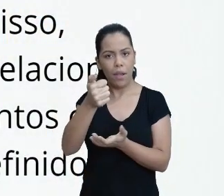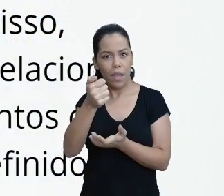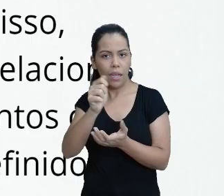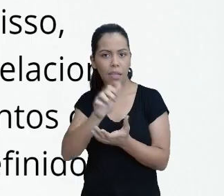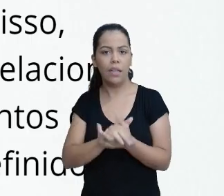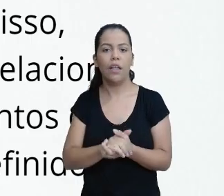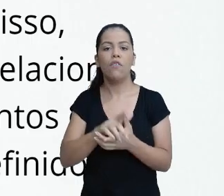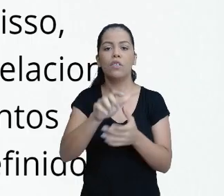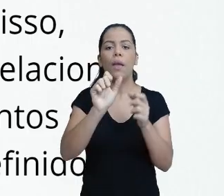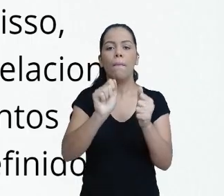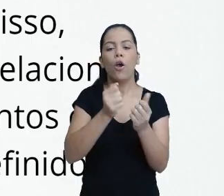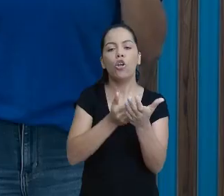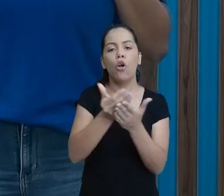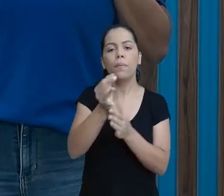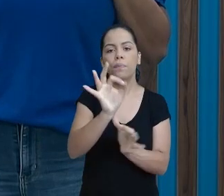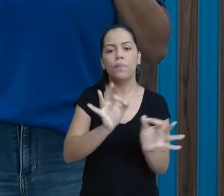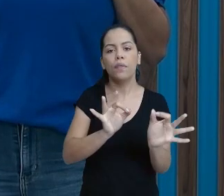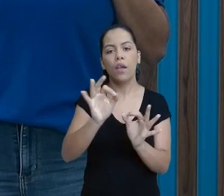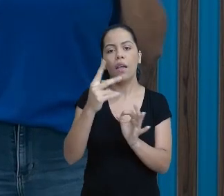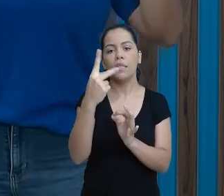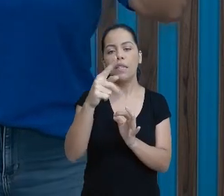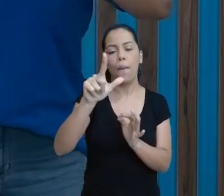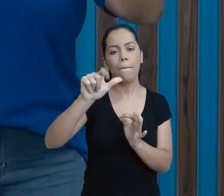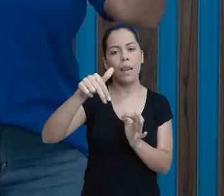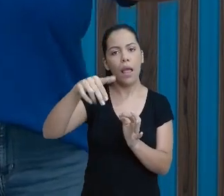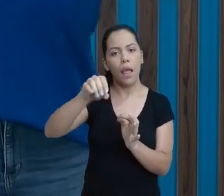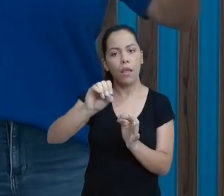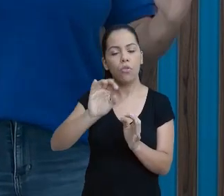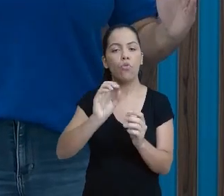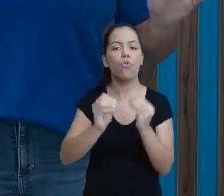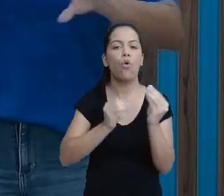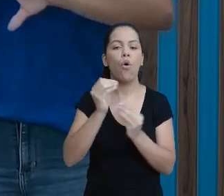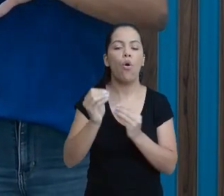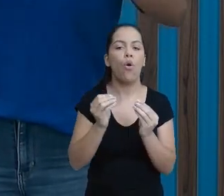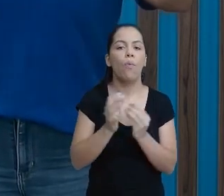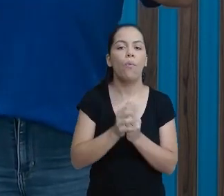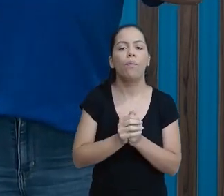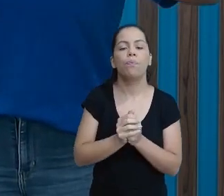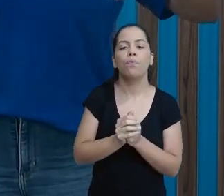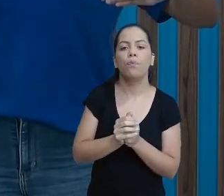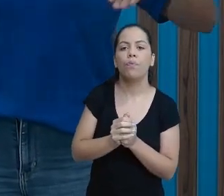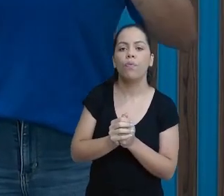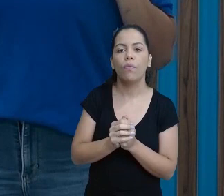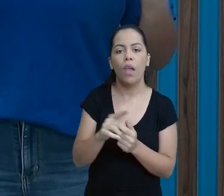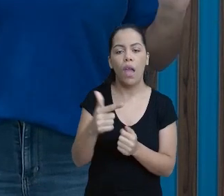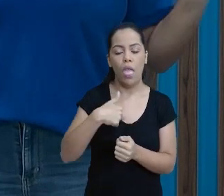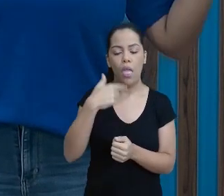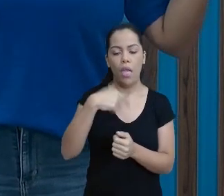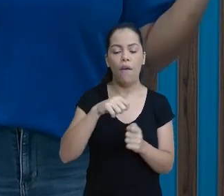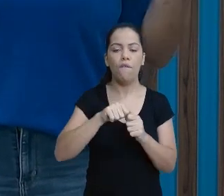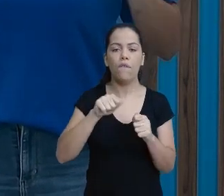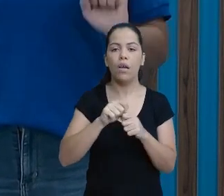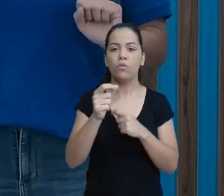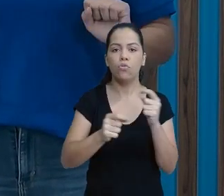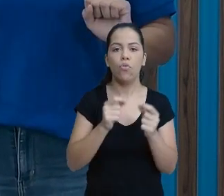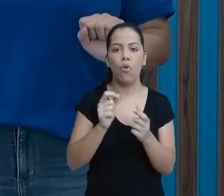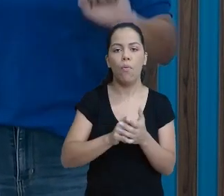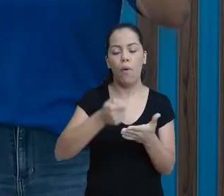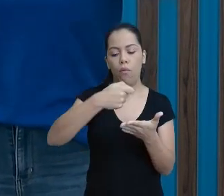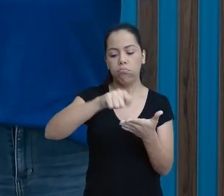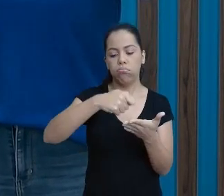em tópicos. É uma maneira que eu faço. Eu escrevo no texto, numa folha, tudo o que eu pretendo